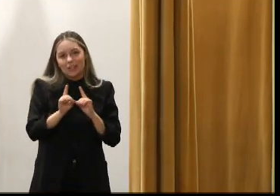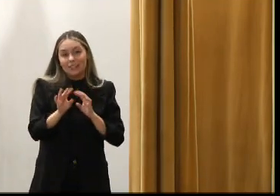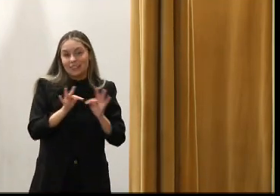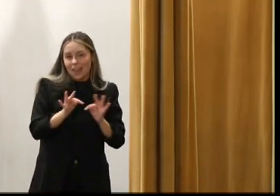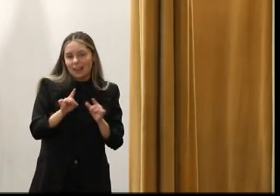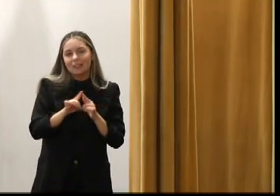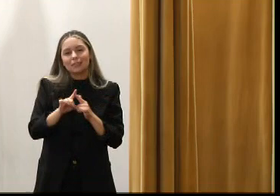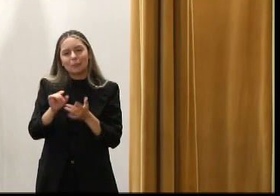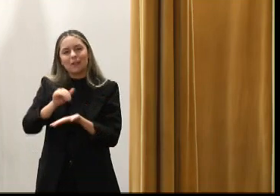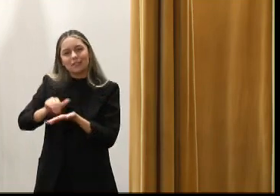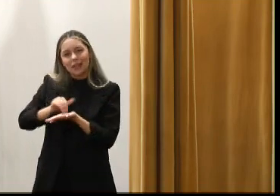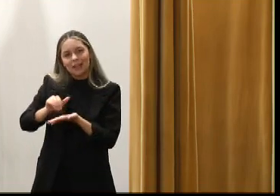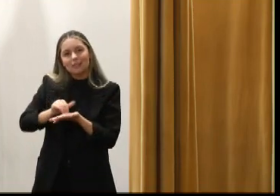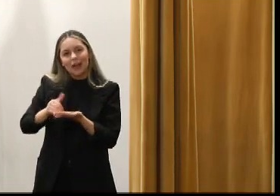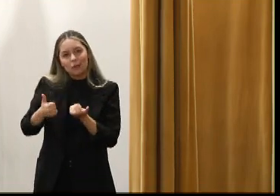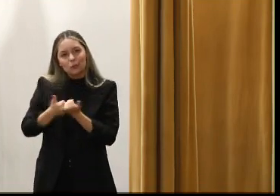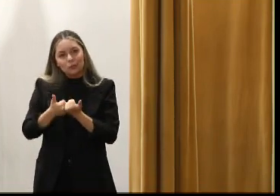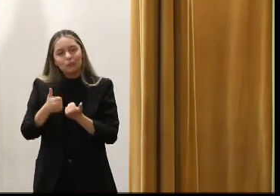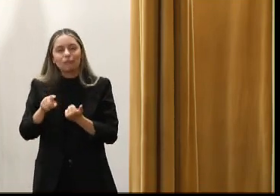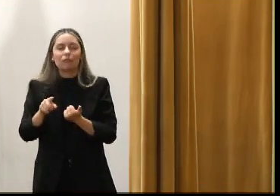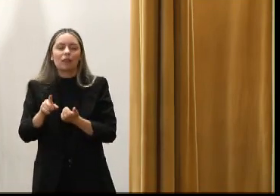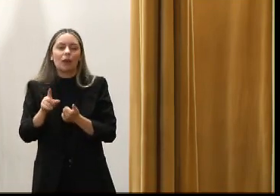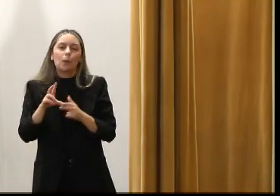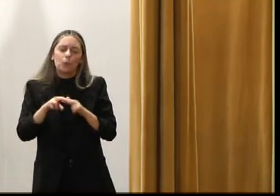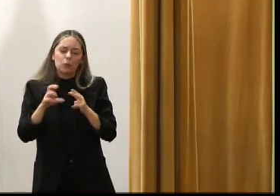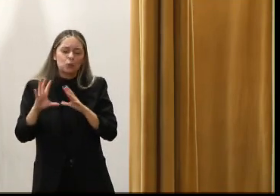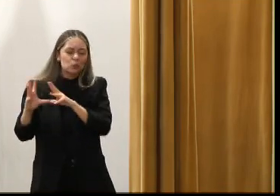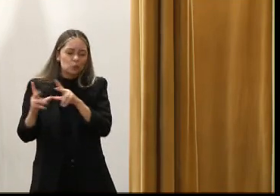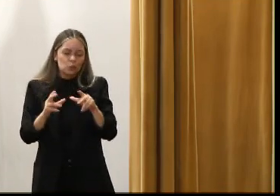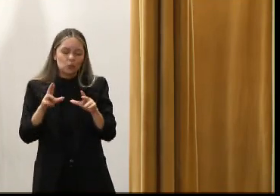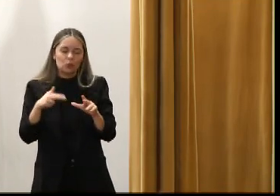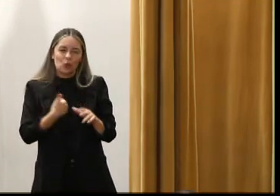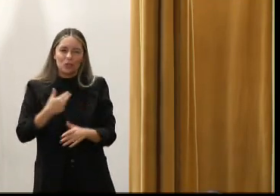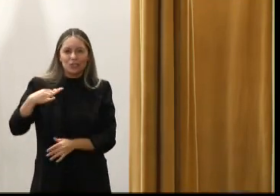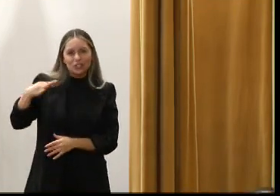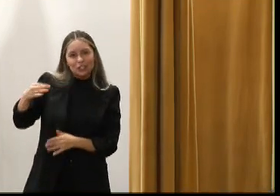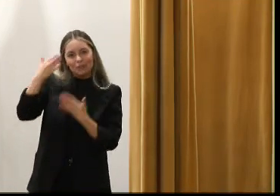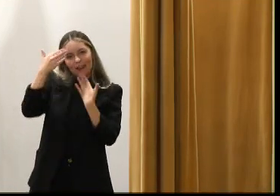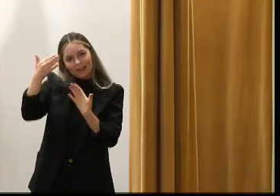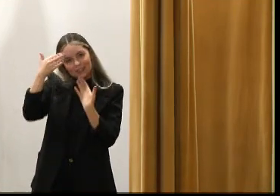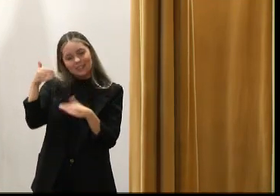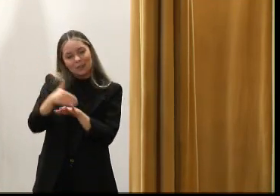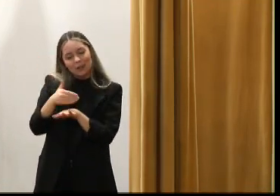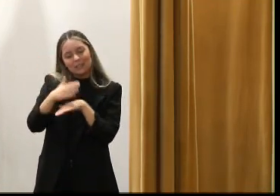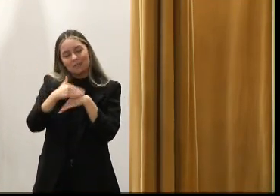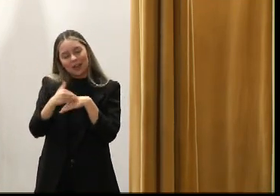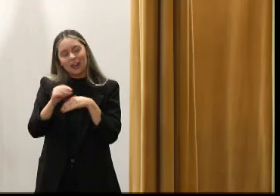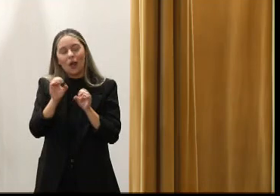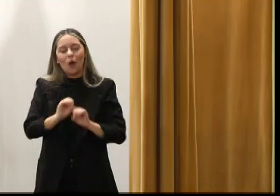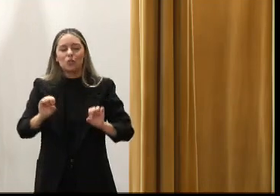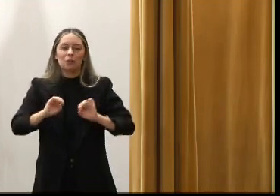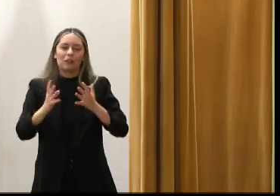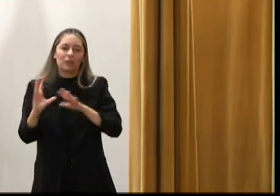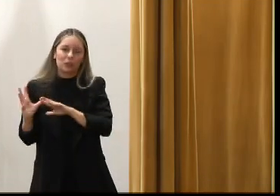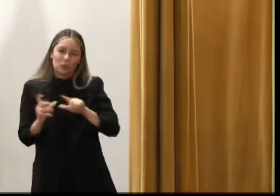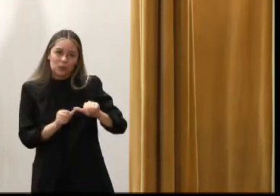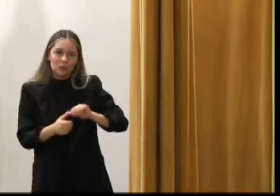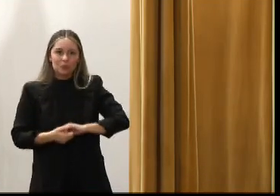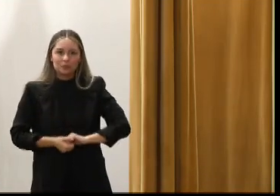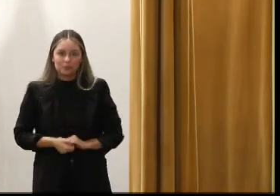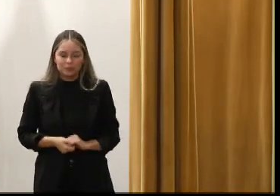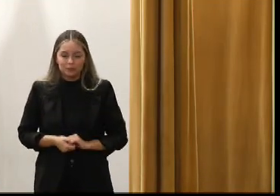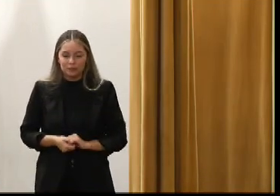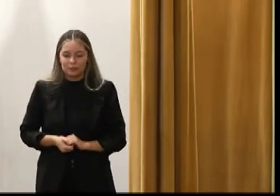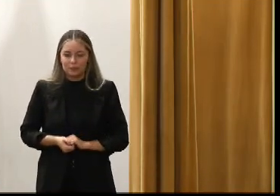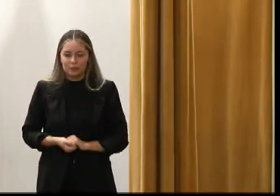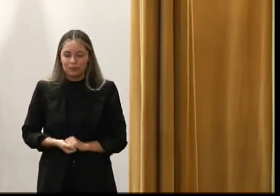Maurício, também está aí, enfim, todo o nosso time, saudação e agradecimento pelo carinho e um excelente evento a todos.